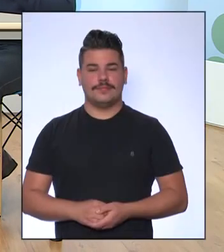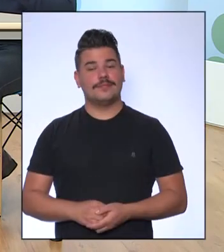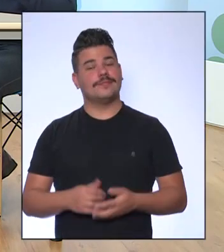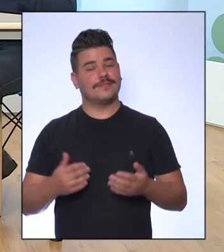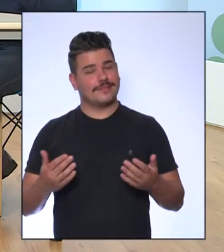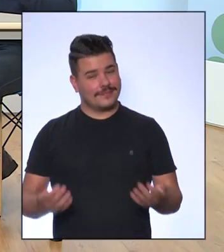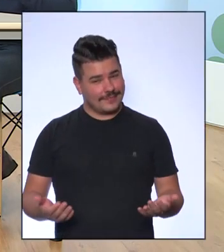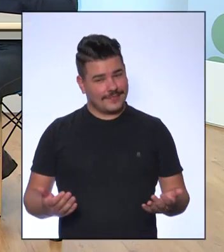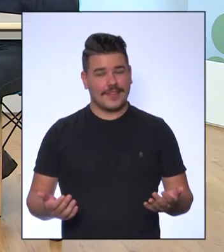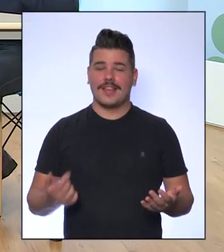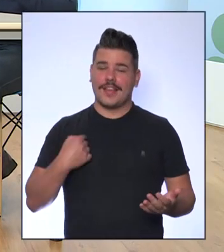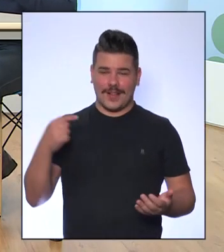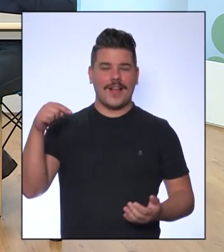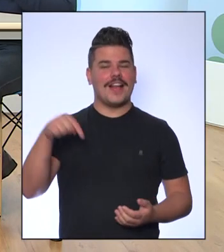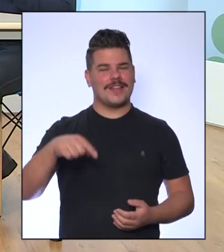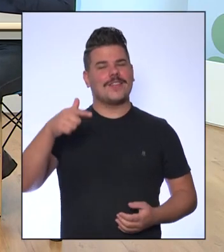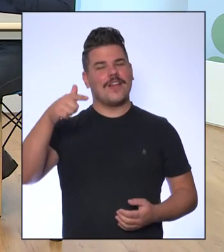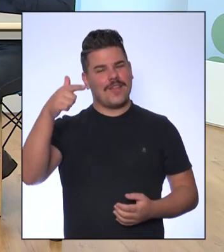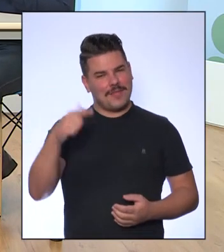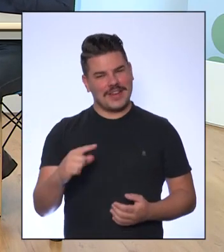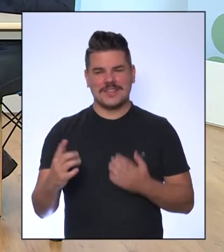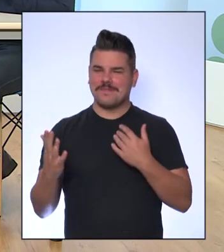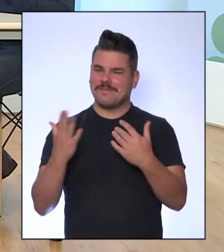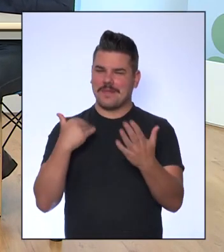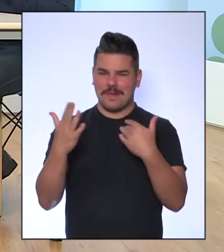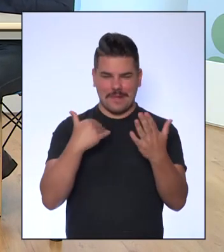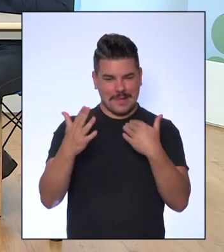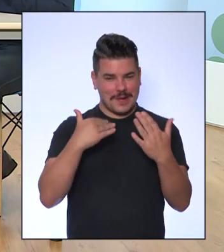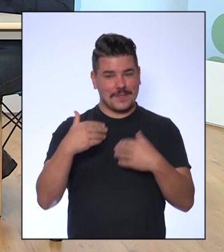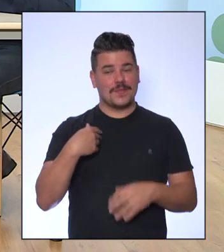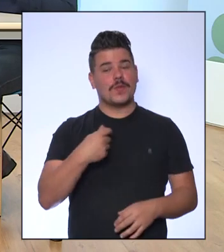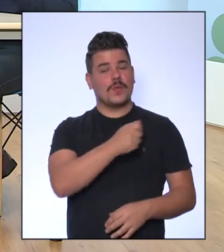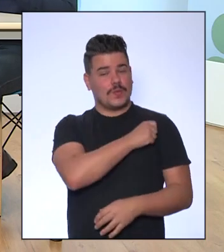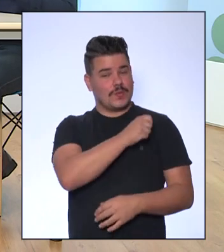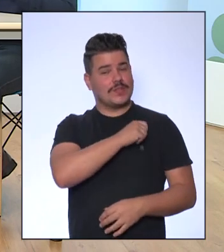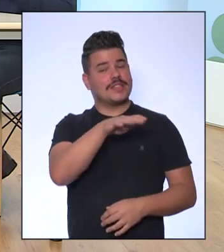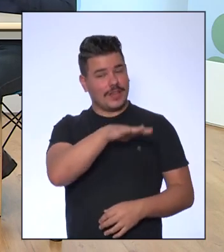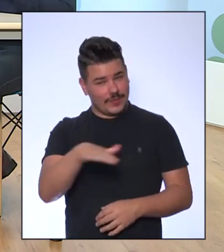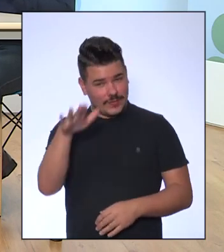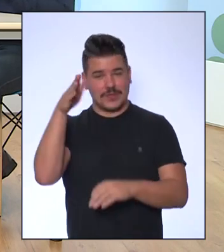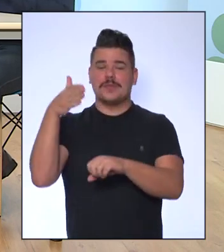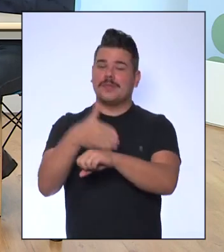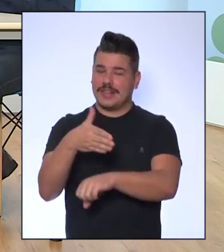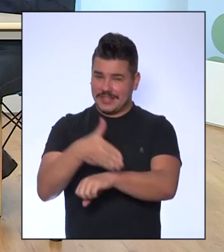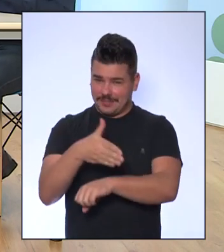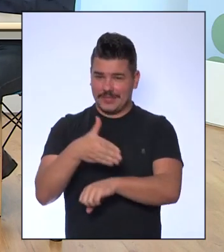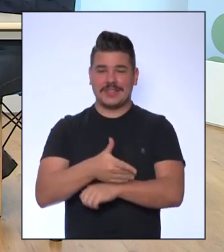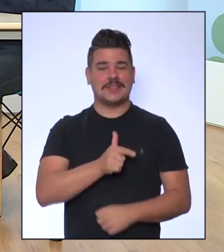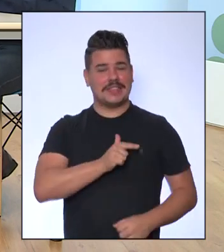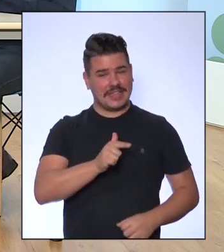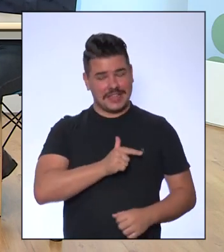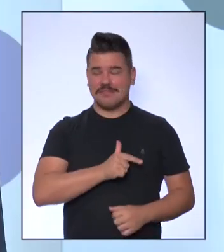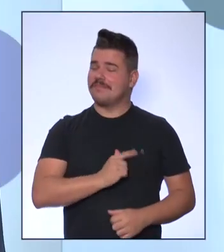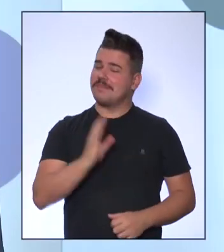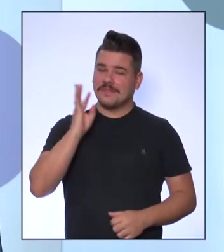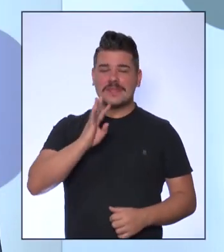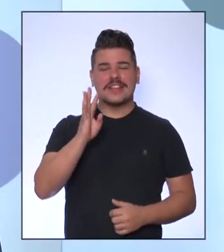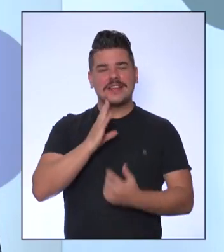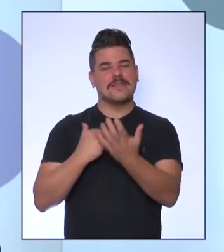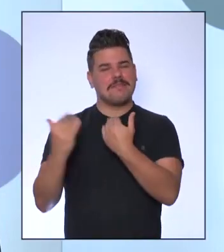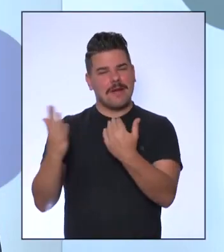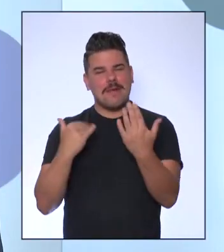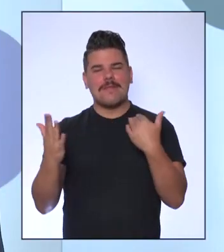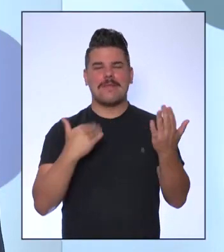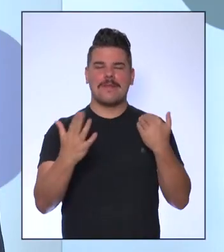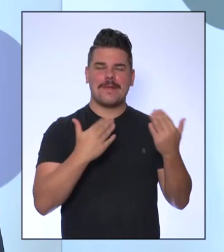Voltamos com a interação no chat, nossos alunos estão participando, muita participação, muita interação